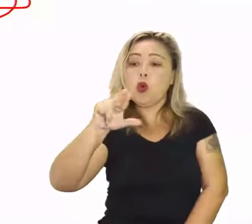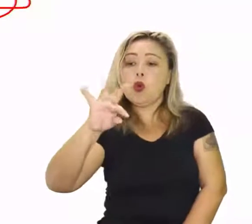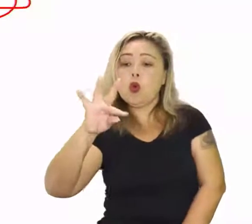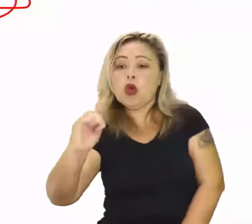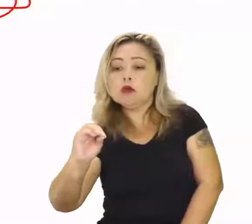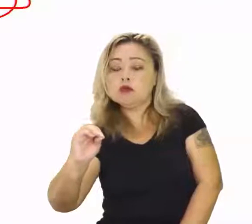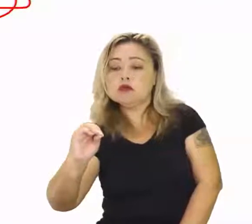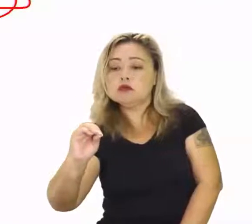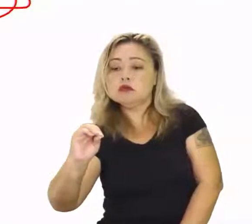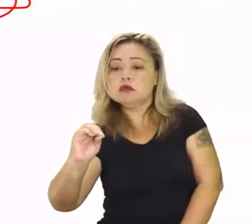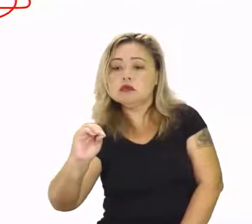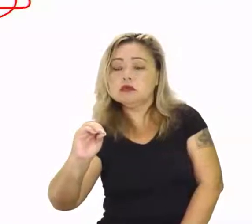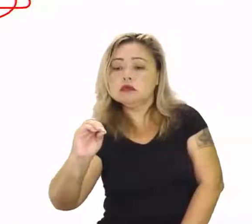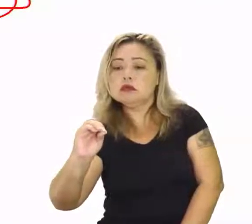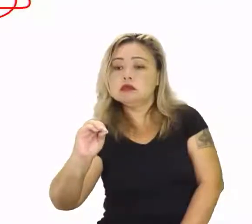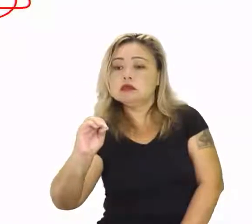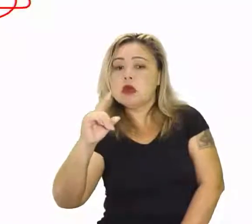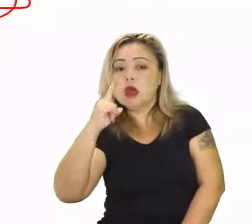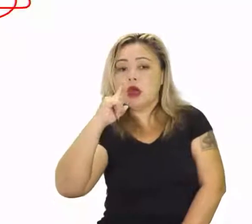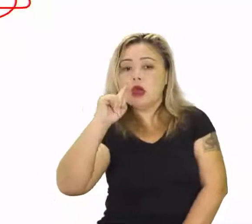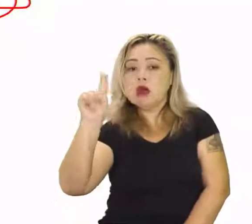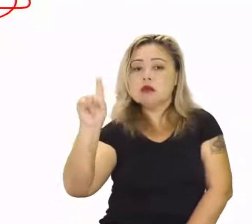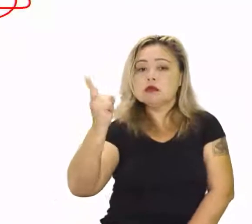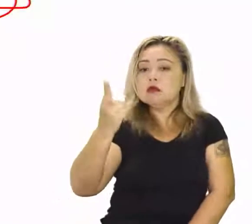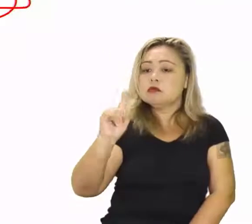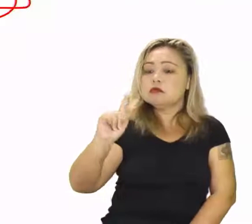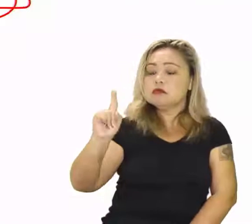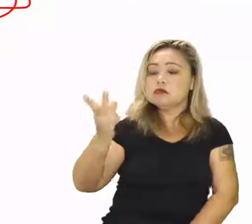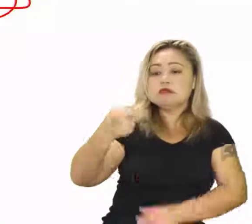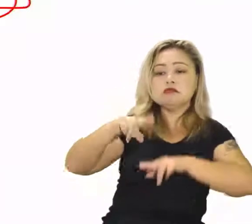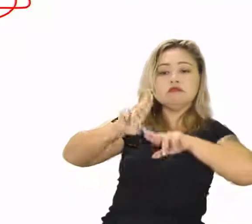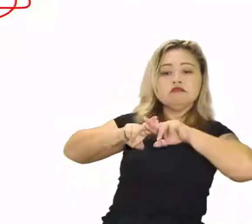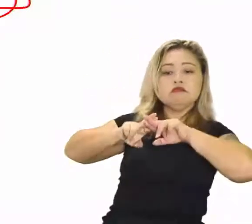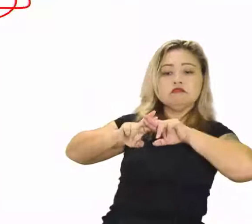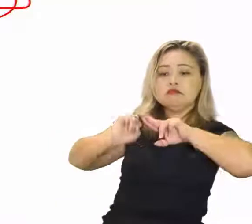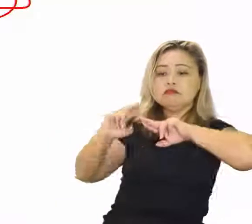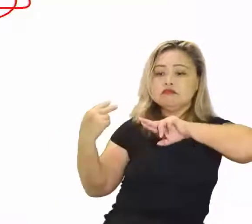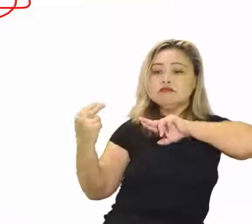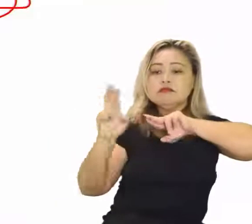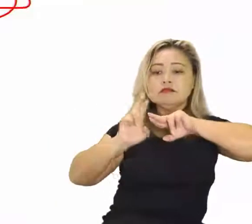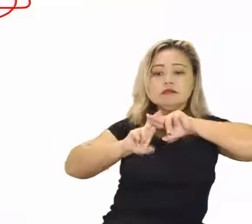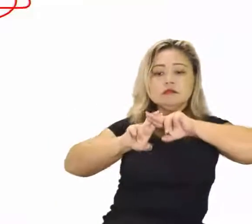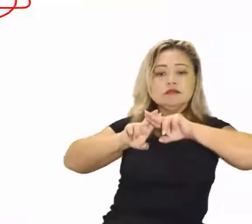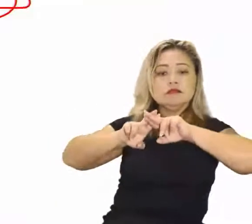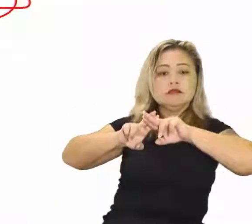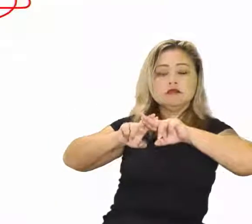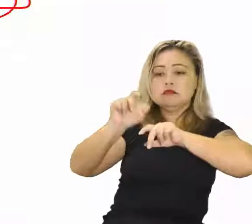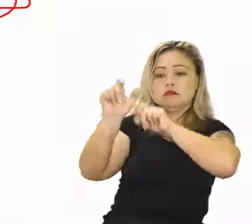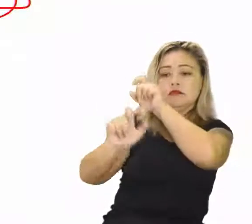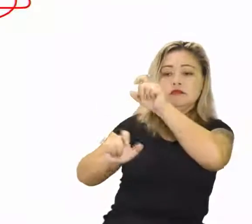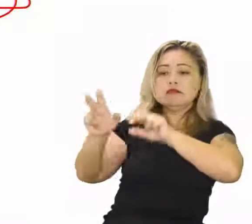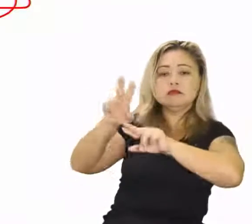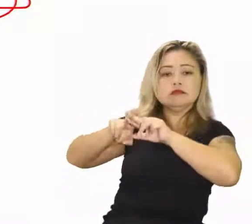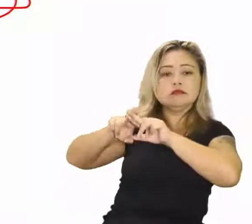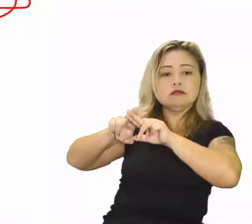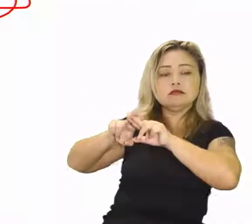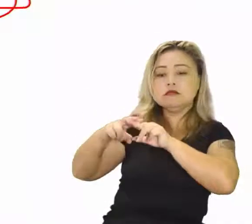Holocausto. Olha judeus prisioneiros no campo de Auschwitz, amparando